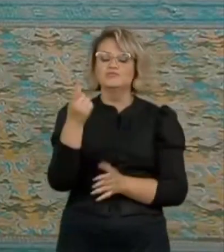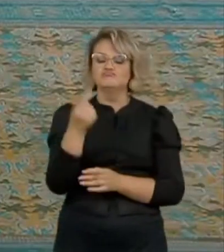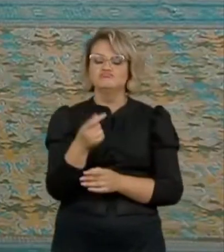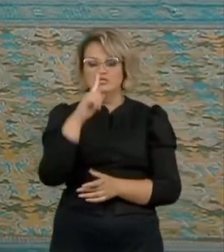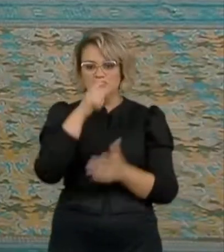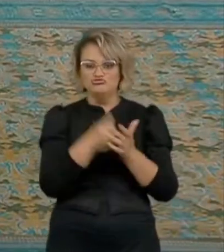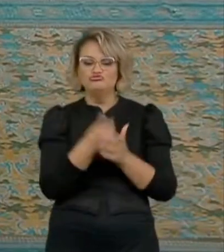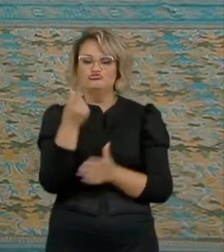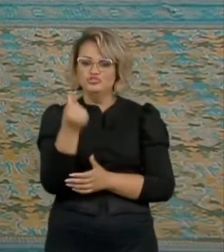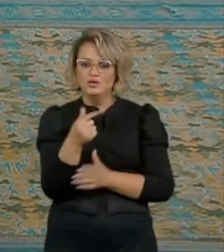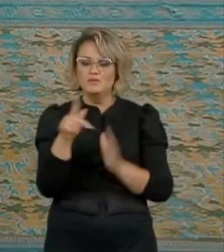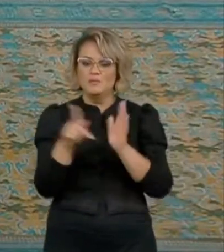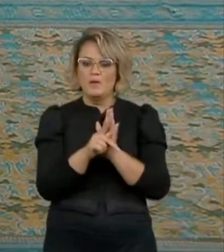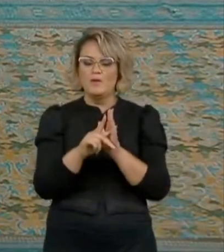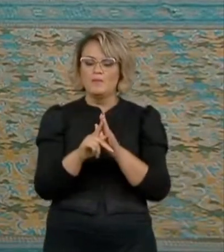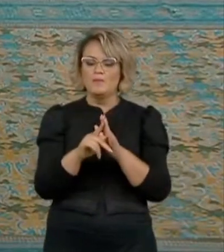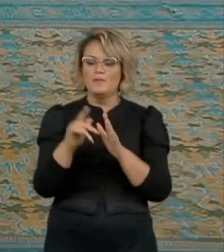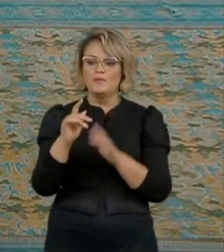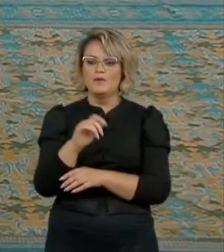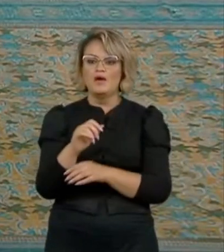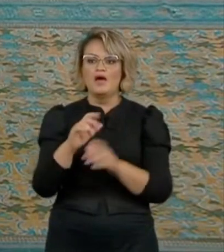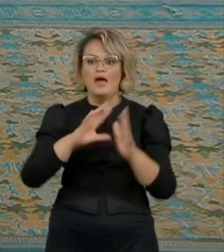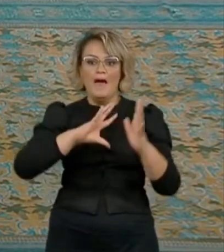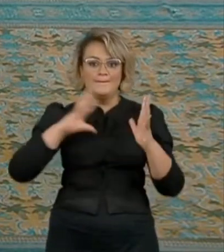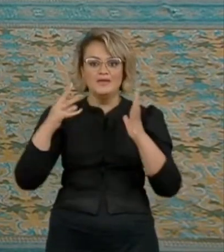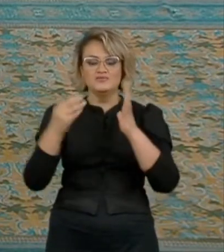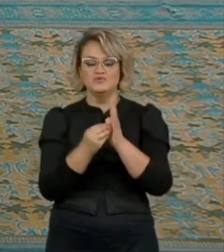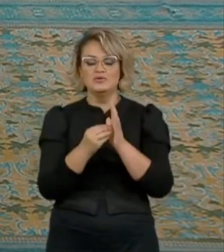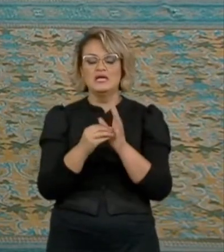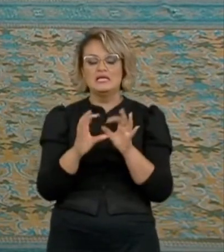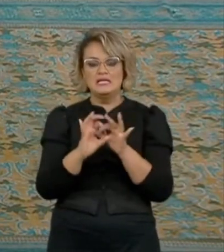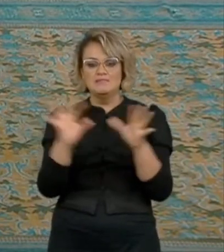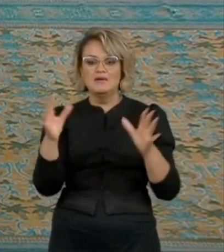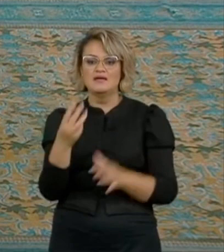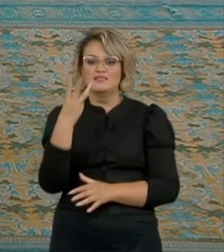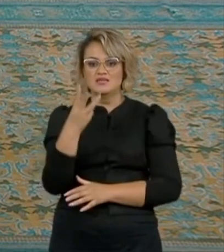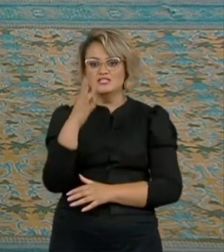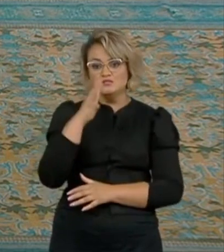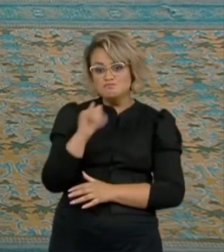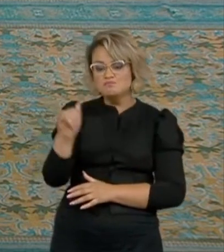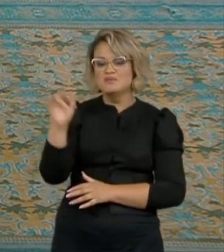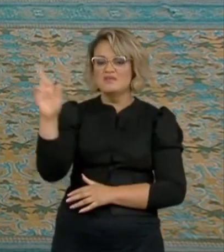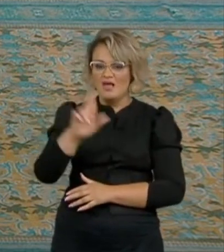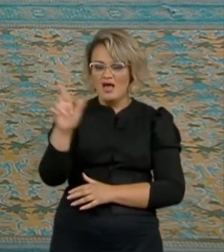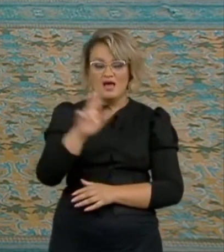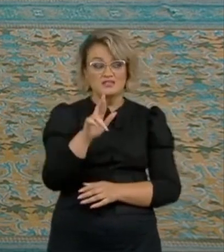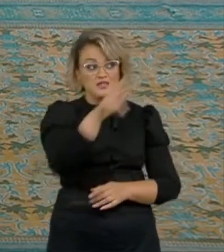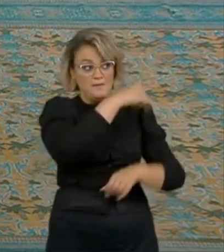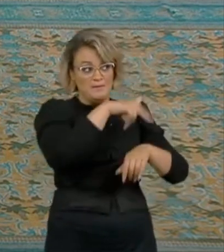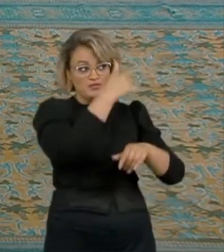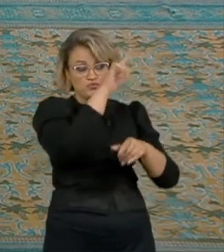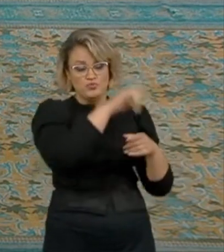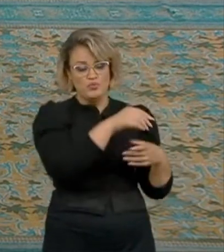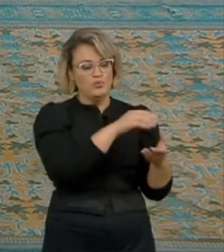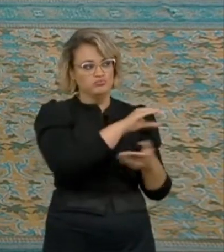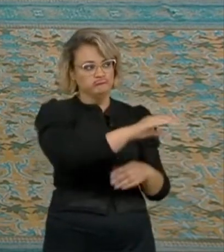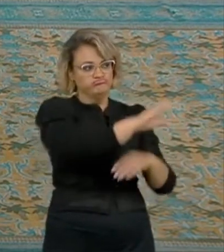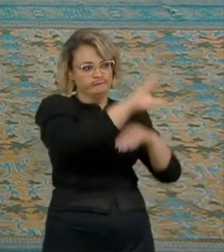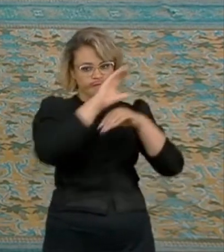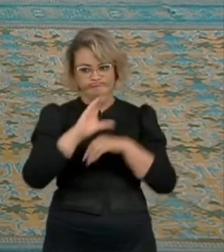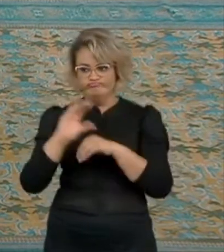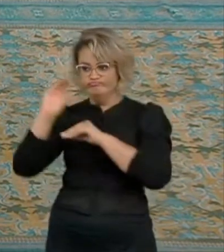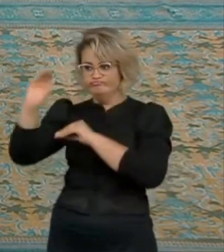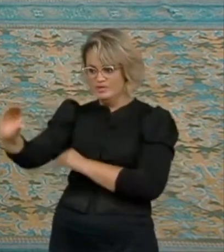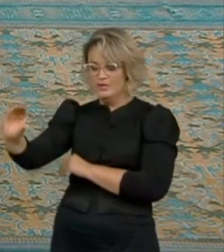Amazônia e viabiliza a utilização de mais de 3 bilhões de reais de doações internacionais para combater o crime